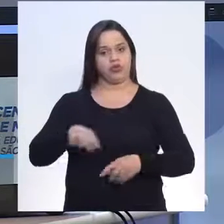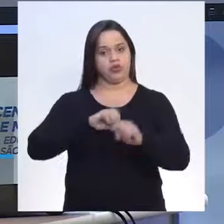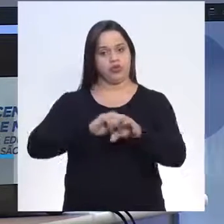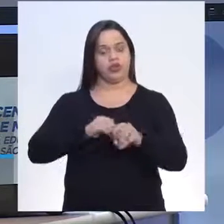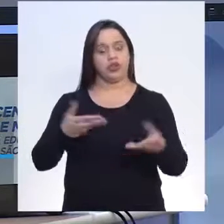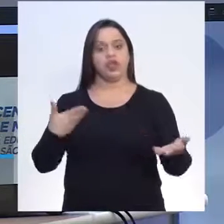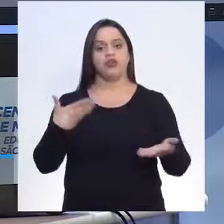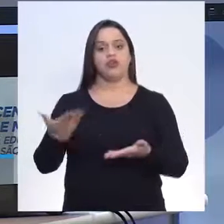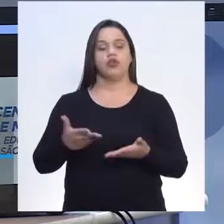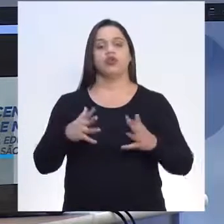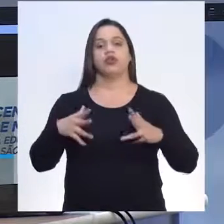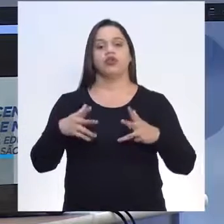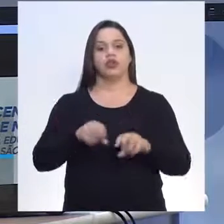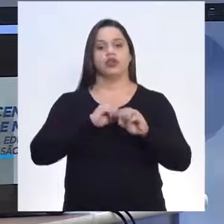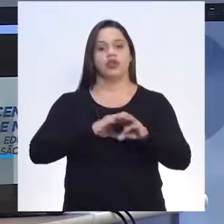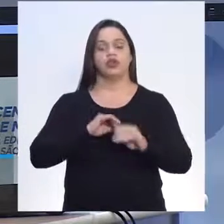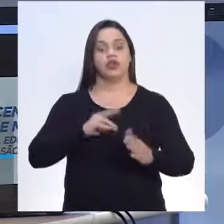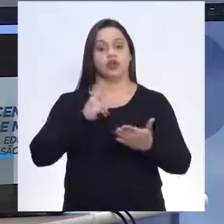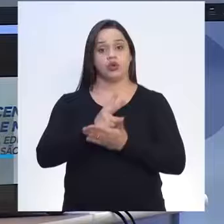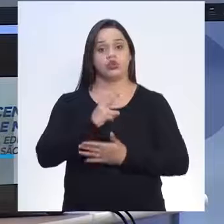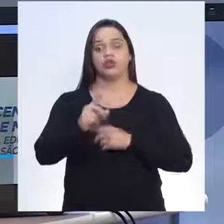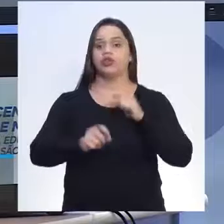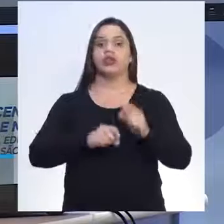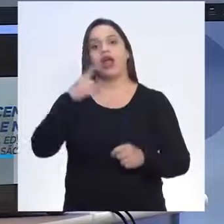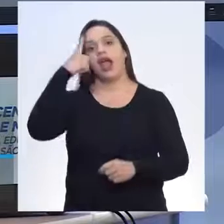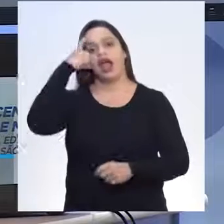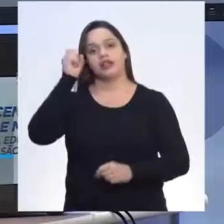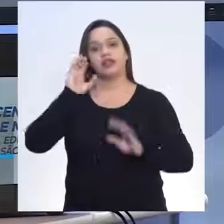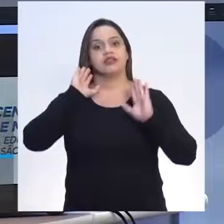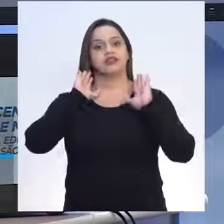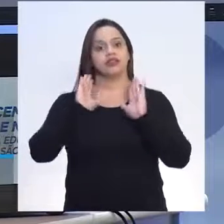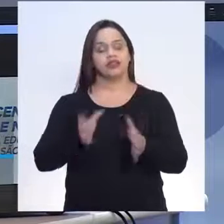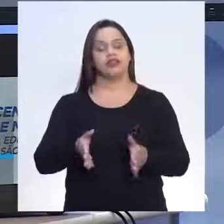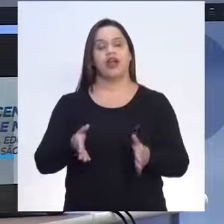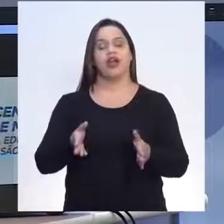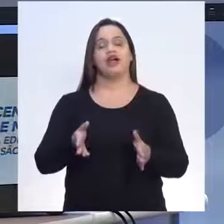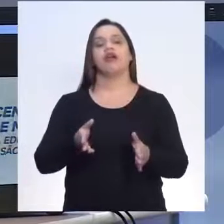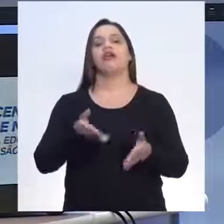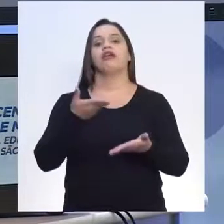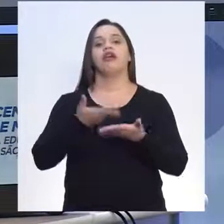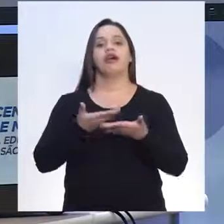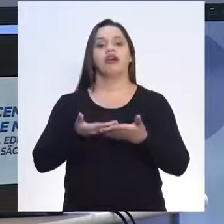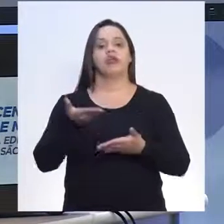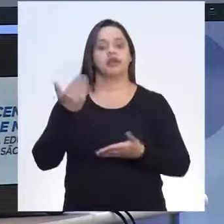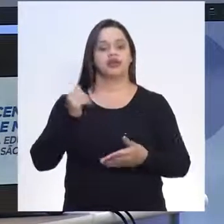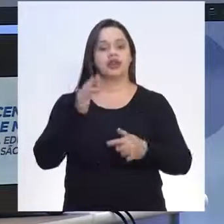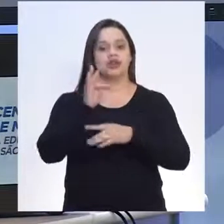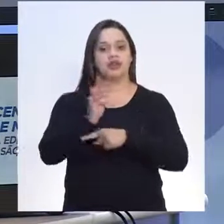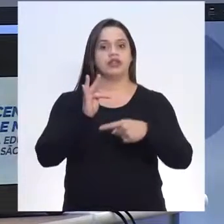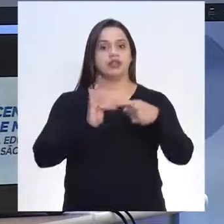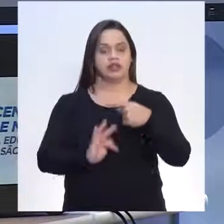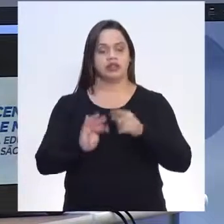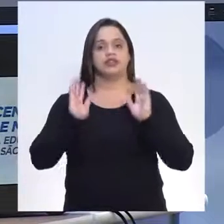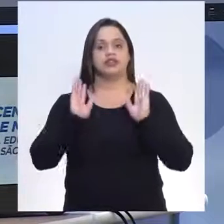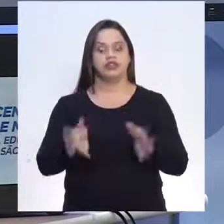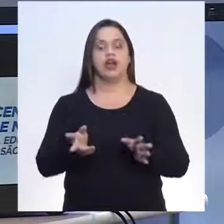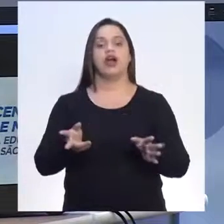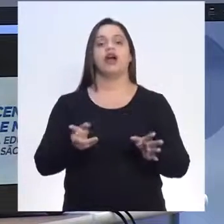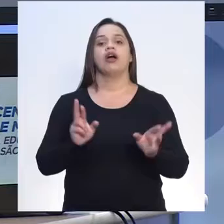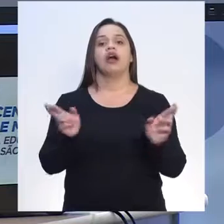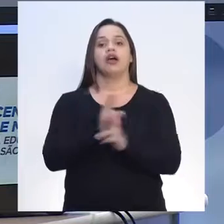vou conduzir essa aula aqui, continuando a ideia que nós vimos relacionados a frações, né? Relacionados a